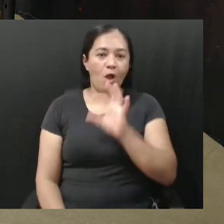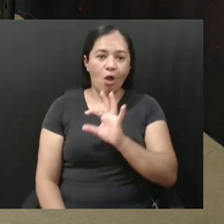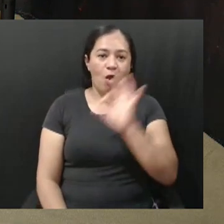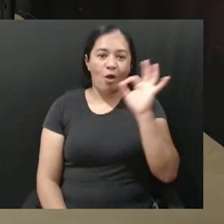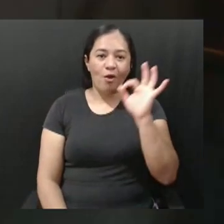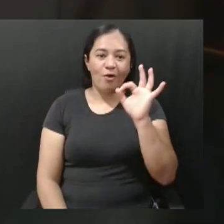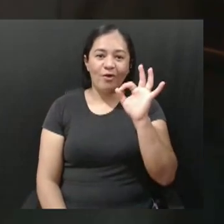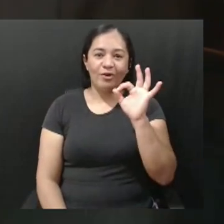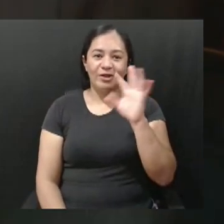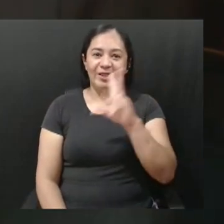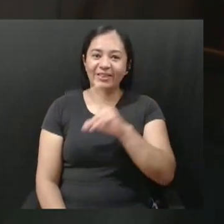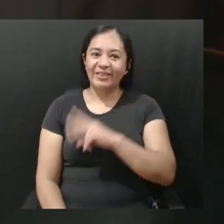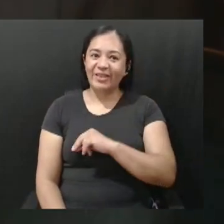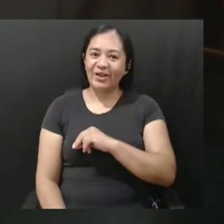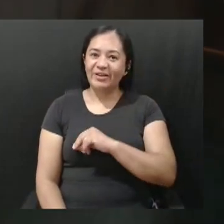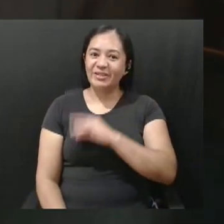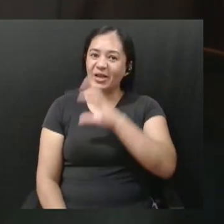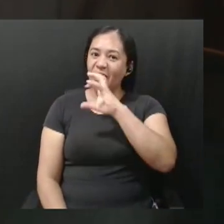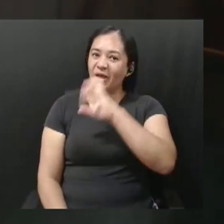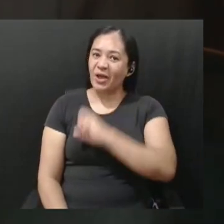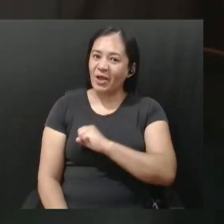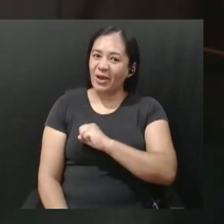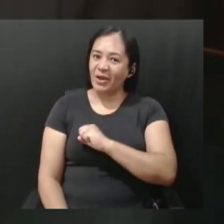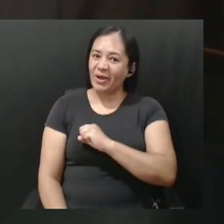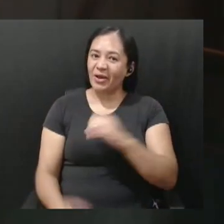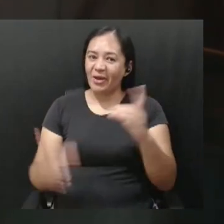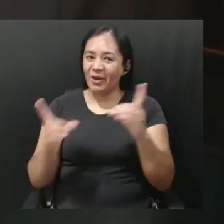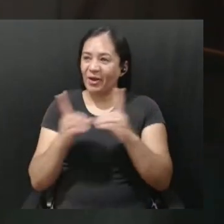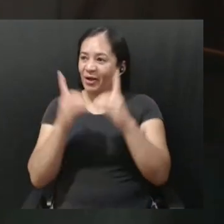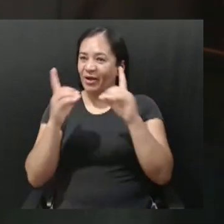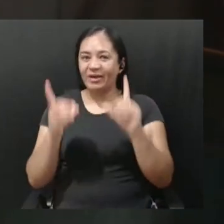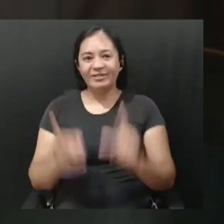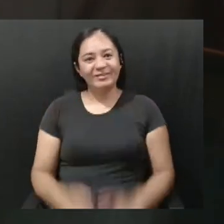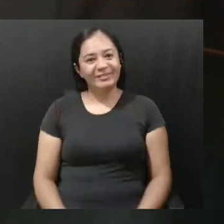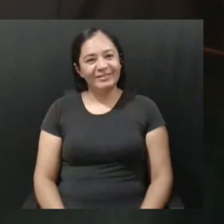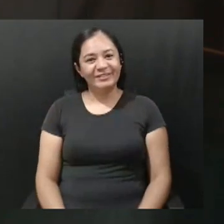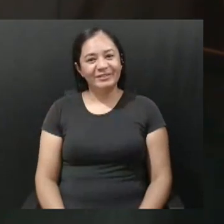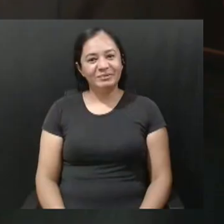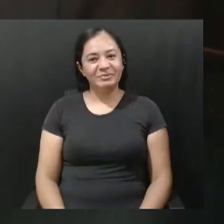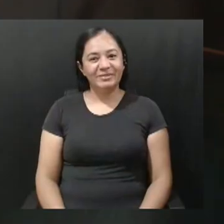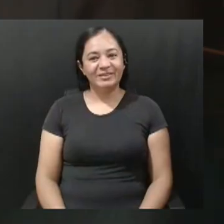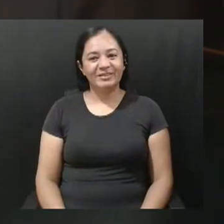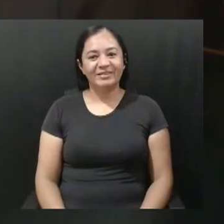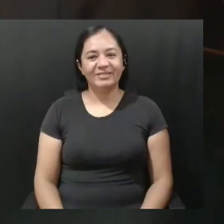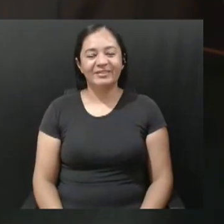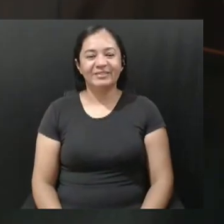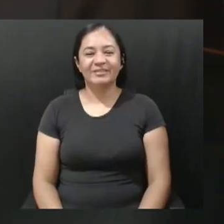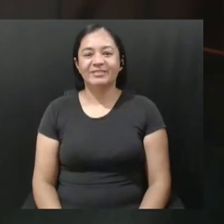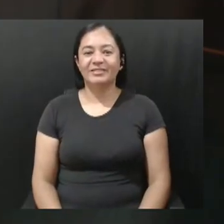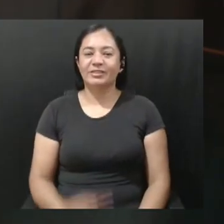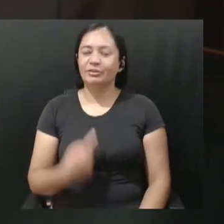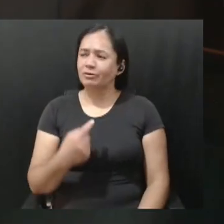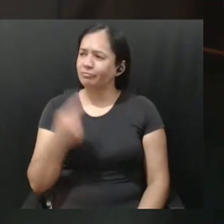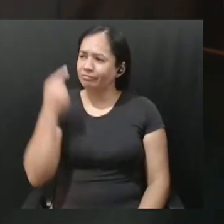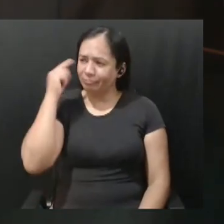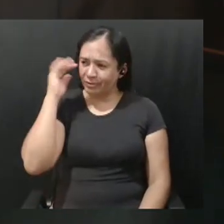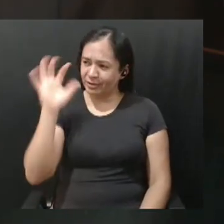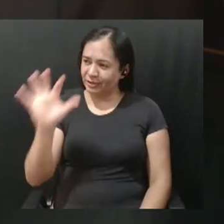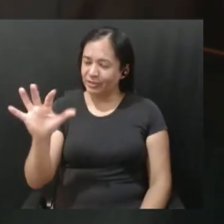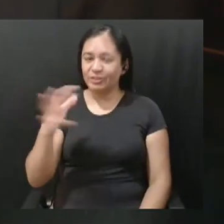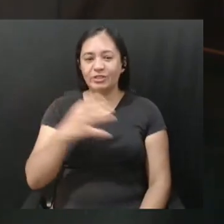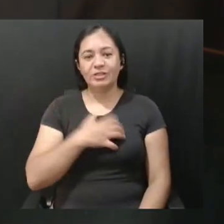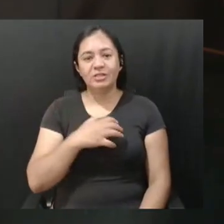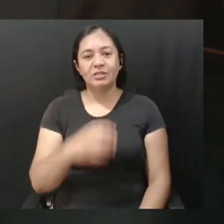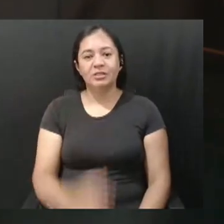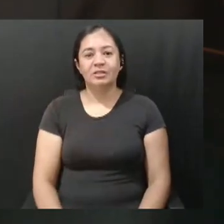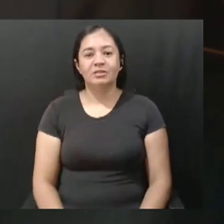adorei essa dinâmica que ele trouxe aqui. Super importante, né? A gente parar para analisar dessa forma, né? Quanto mais você